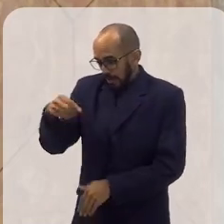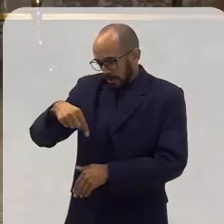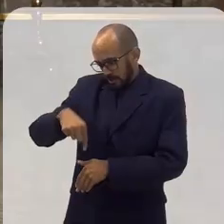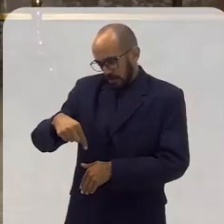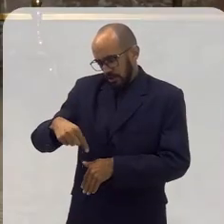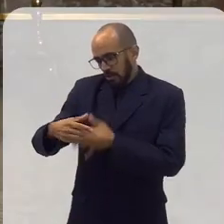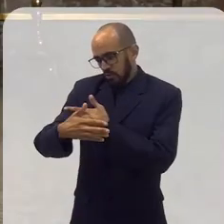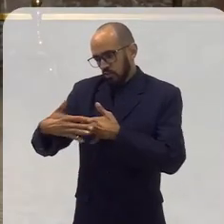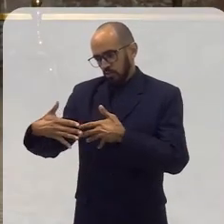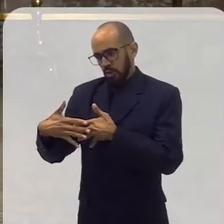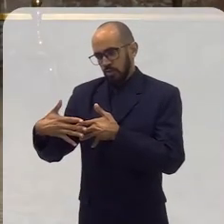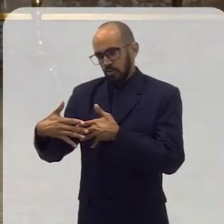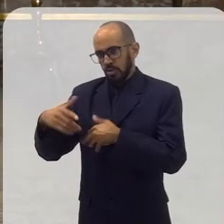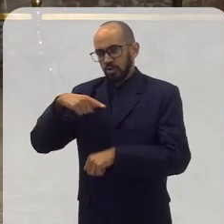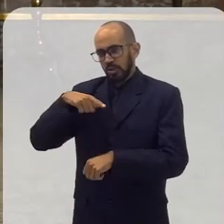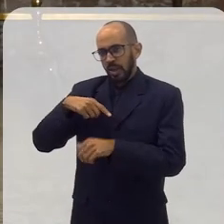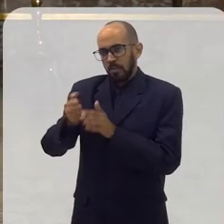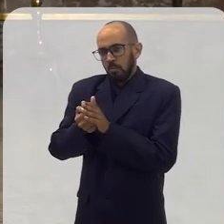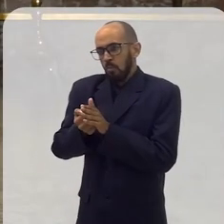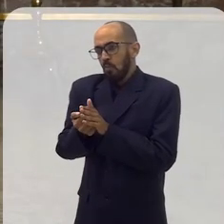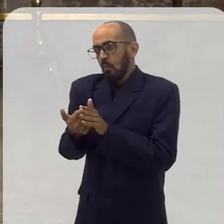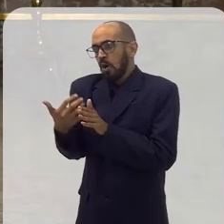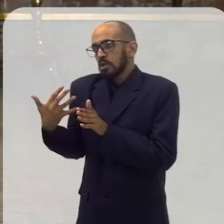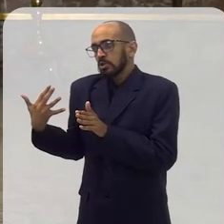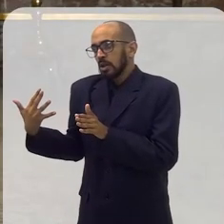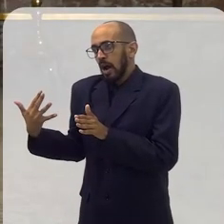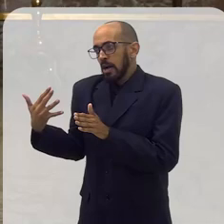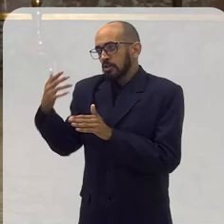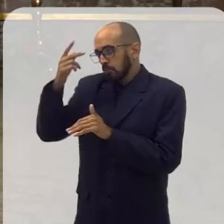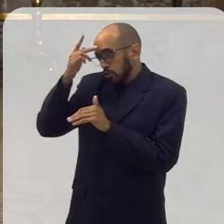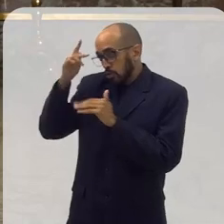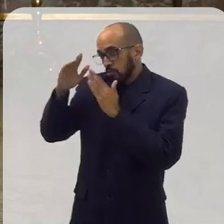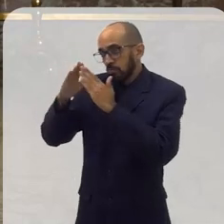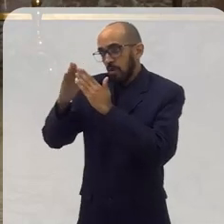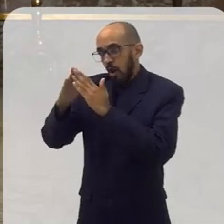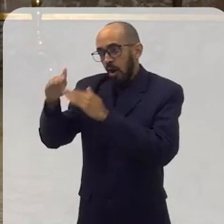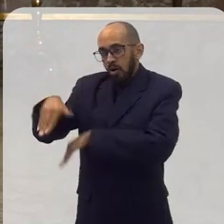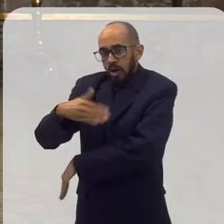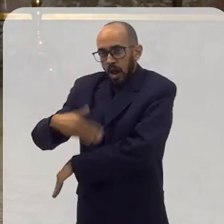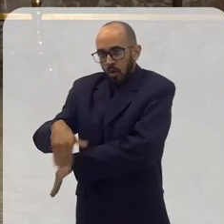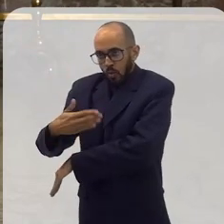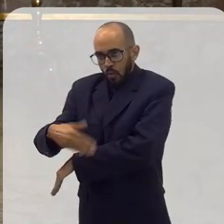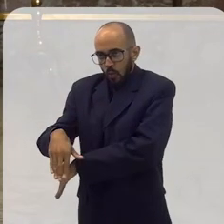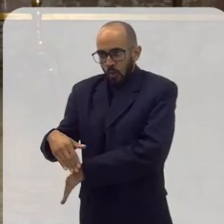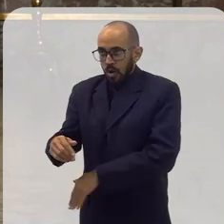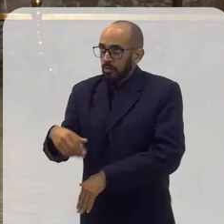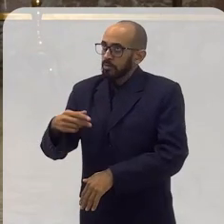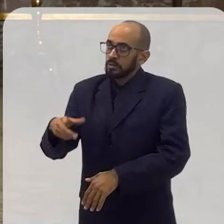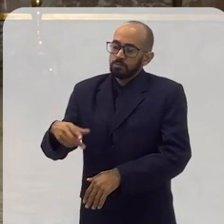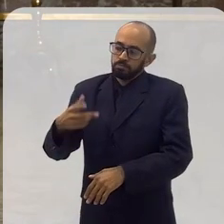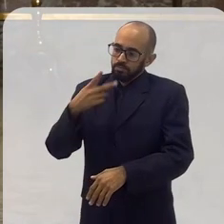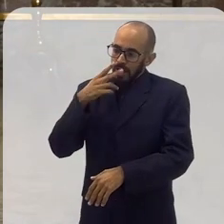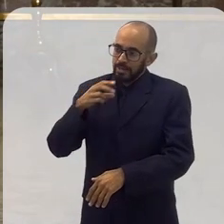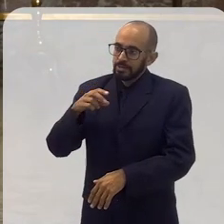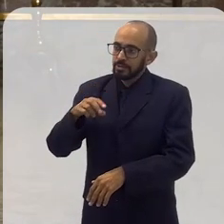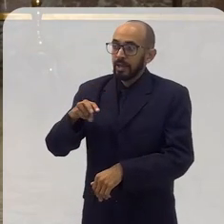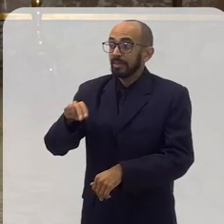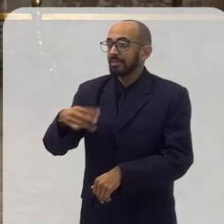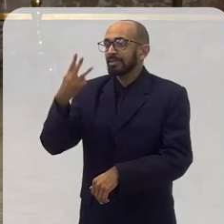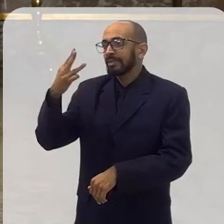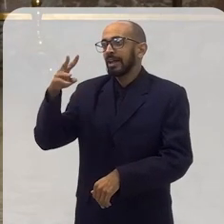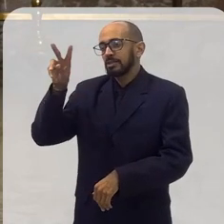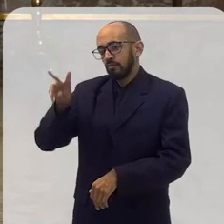área que é onde está a igreja. Nós temos uma quantidade hoje de moradores em situação de rua que eu acho que